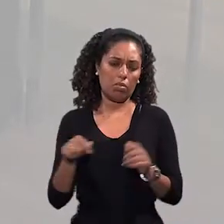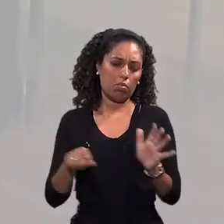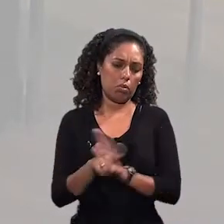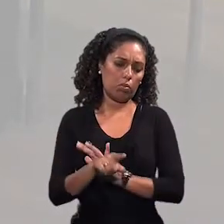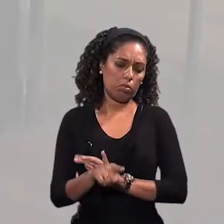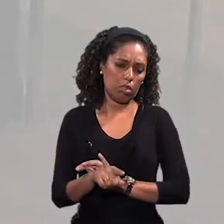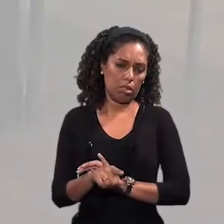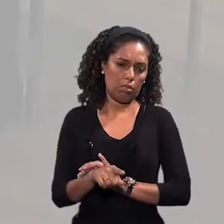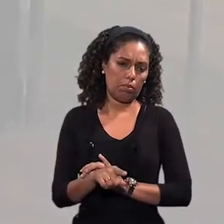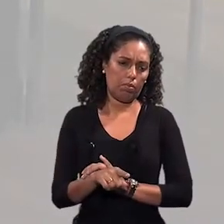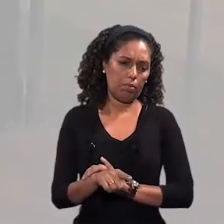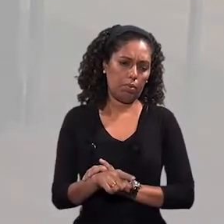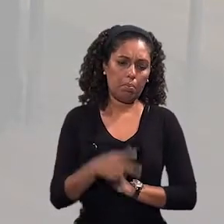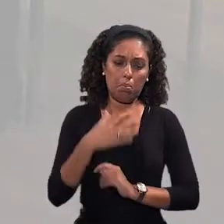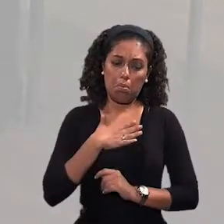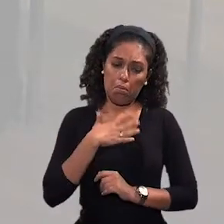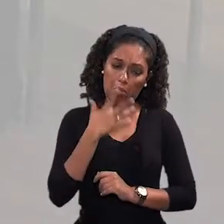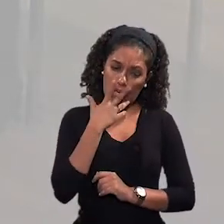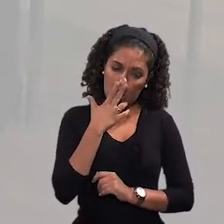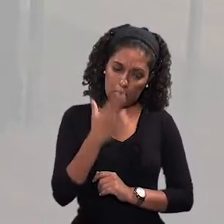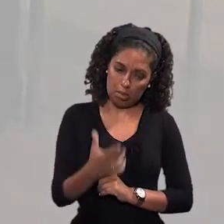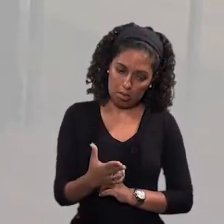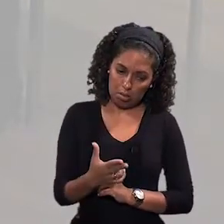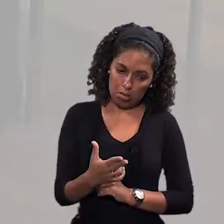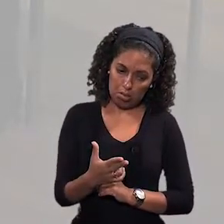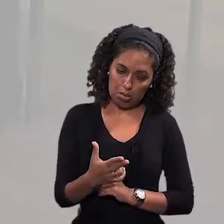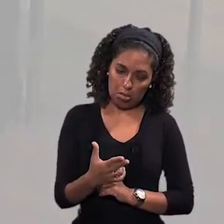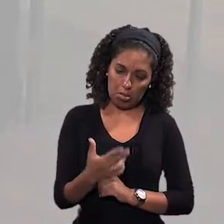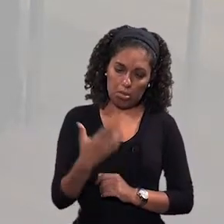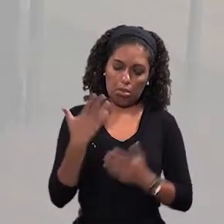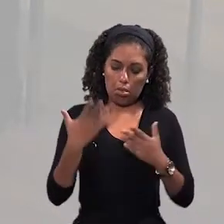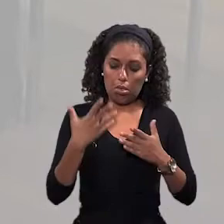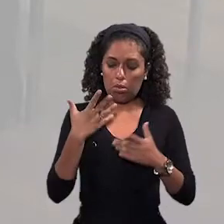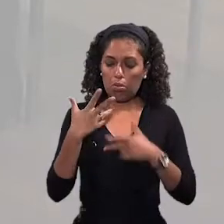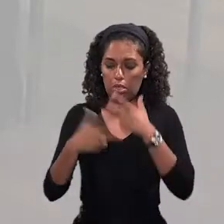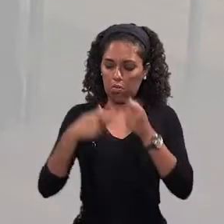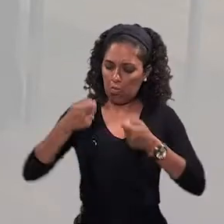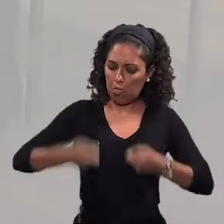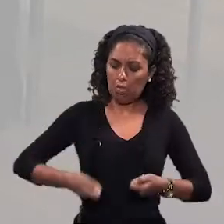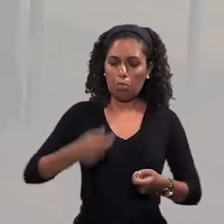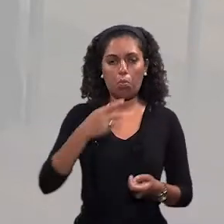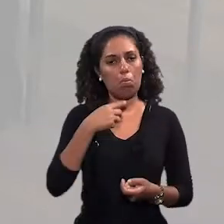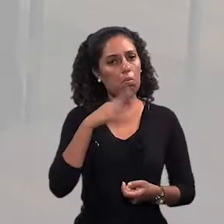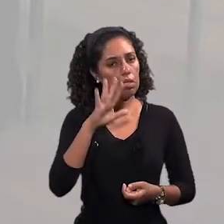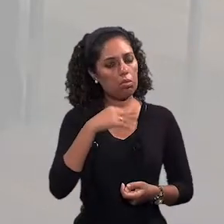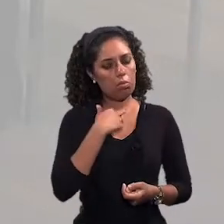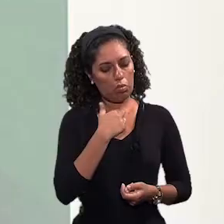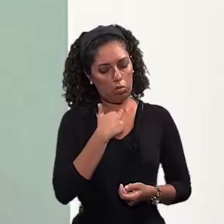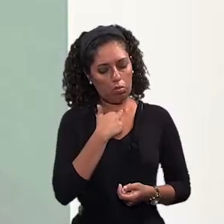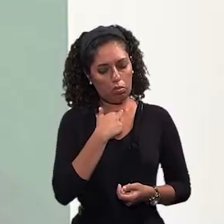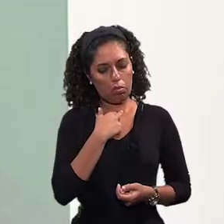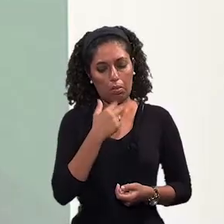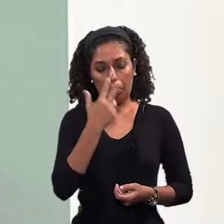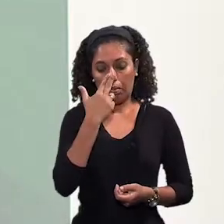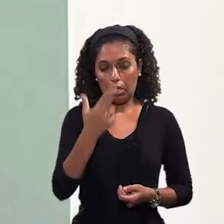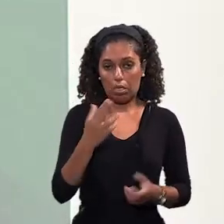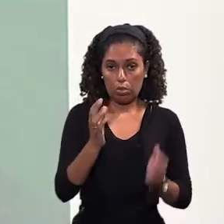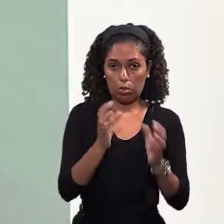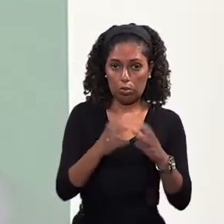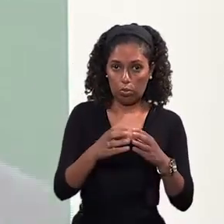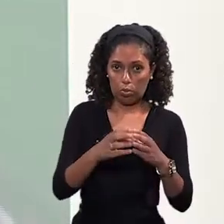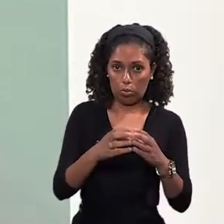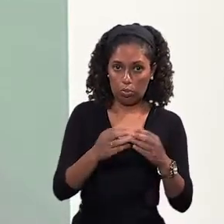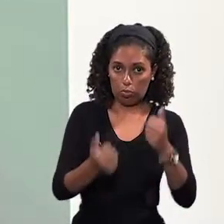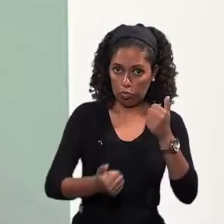seguinte. Me parece, eu queria muito poder afirmar, mas não posso, que os clubes,